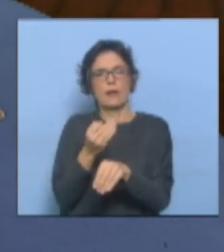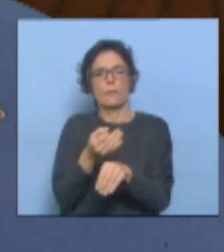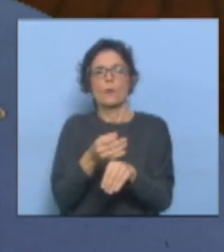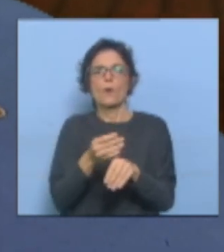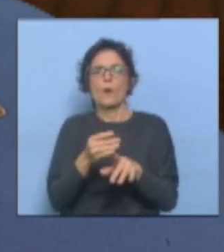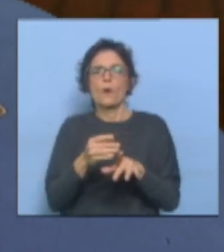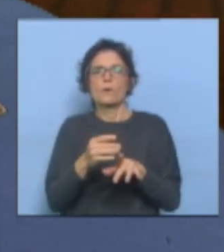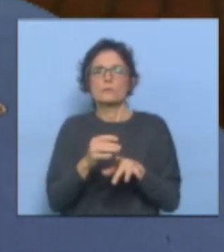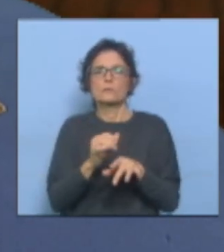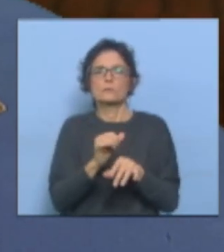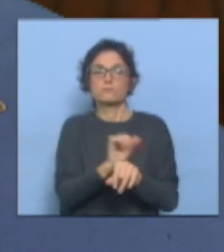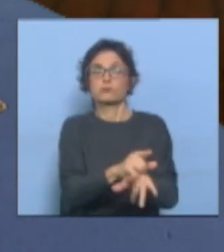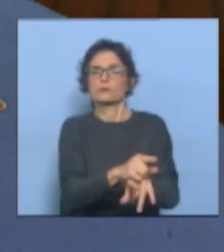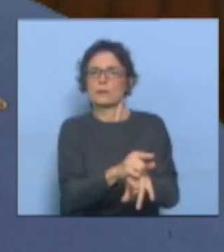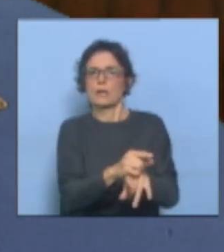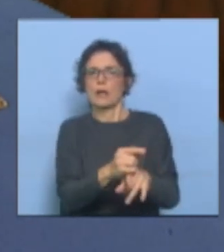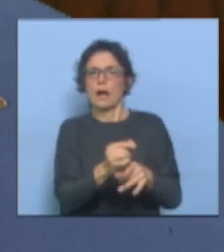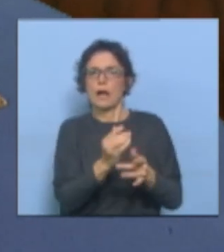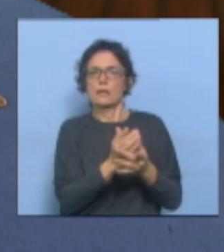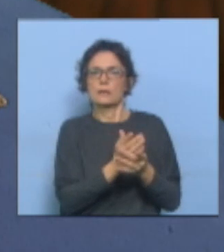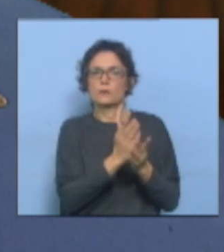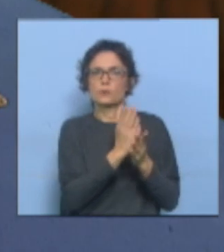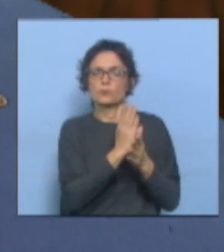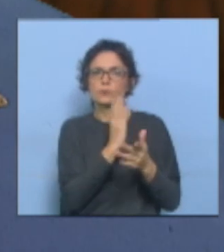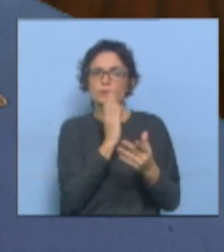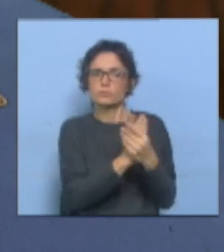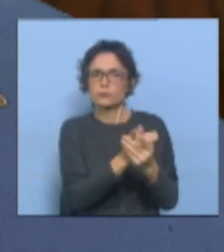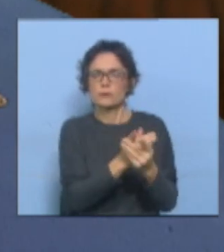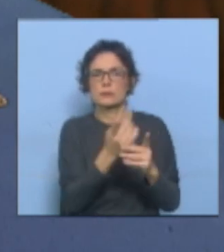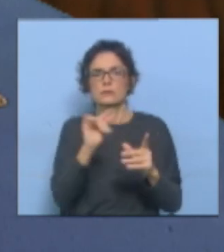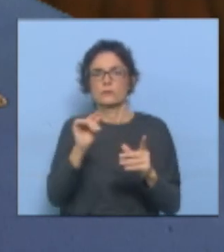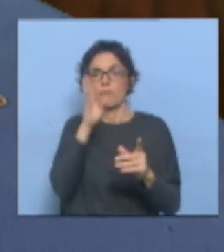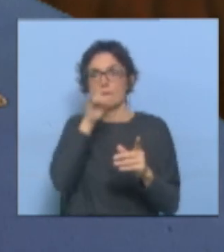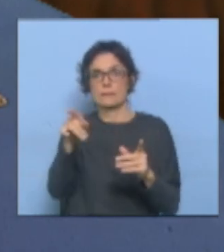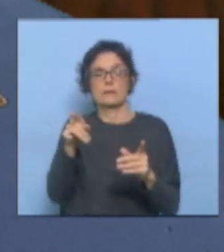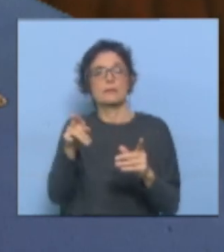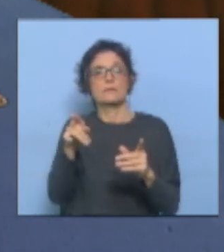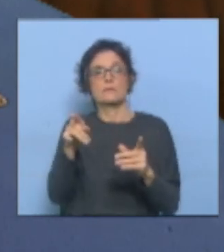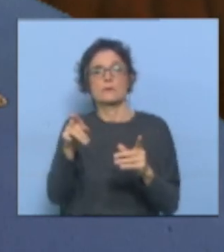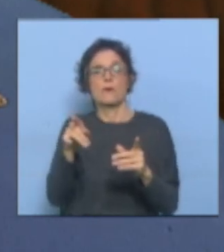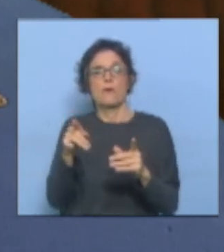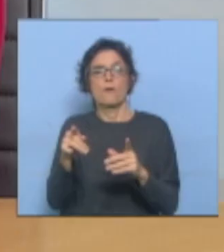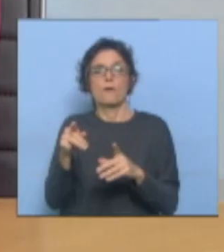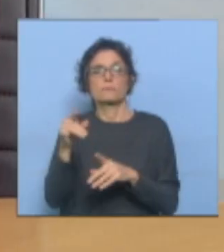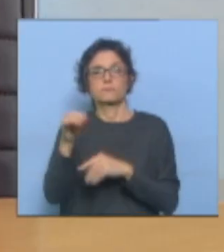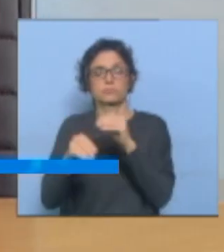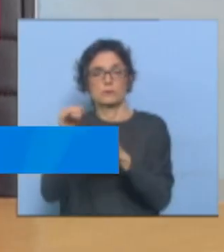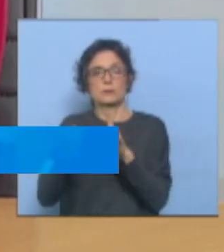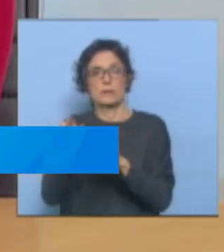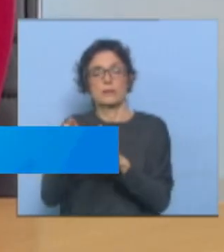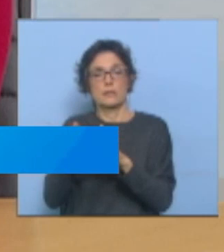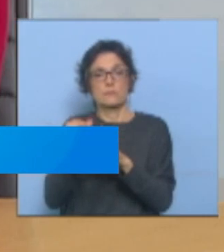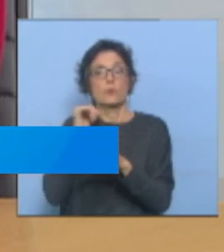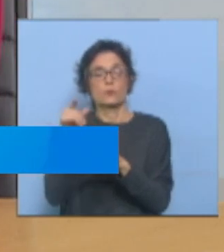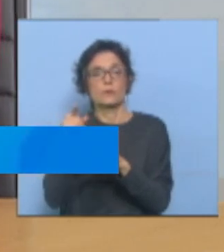resultado do referendo for favorável à legalização, só se pode reverter passado 10 anos, de novo por referendo. Portanto, há quem defenda que, se a